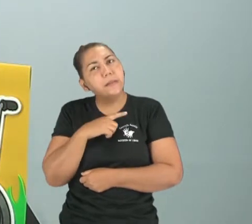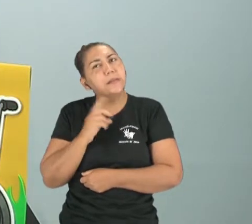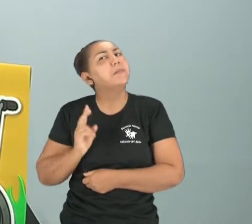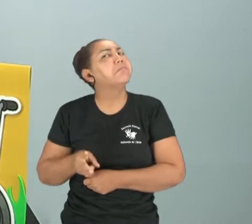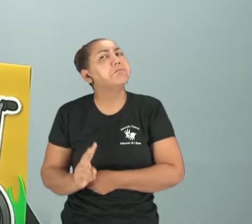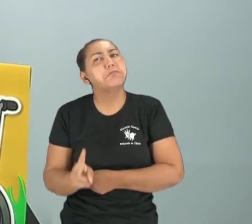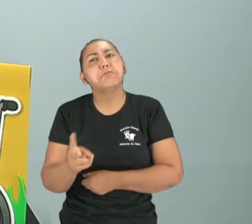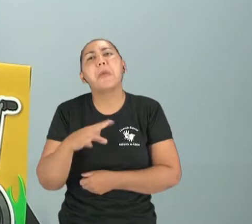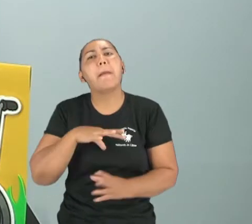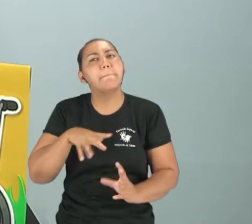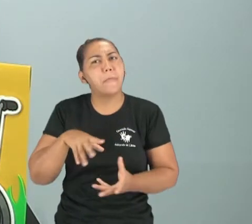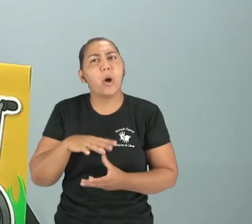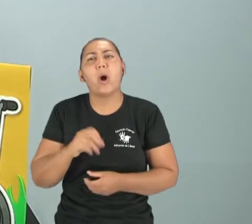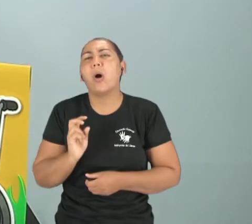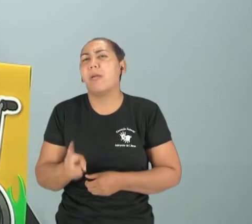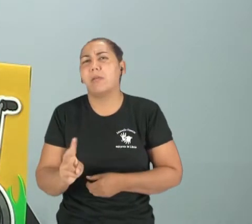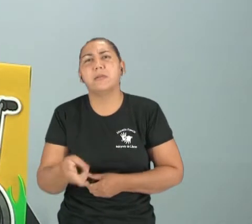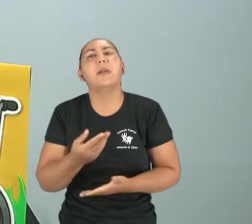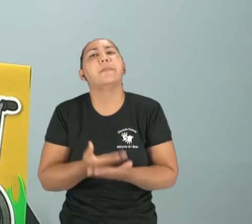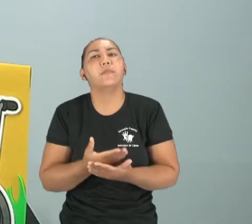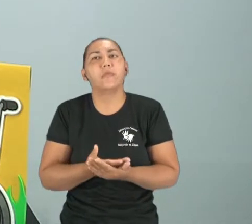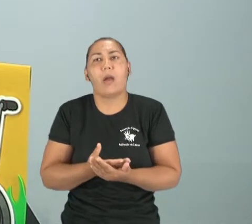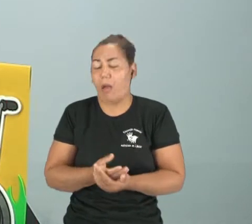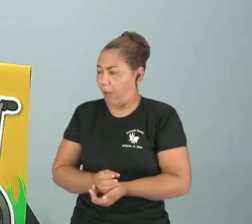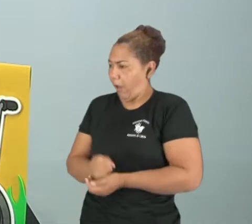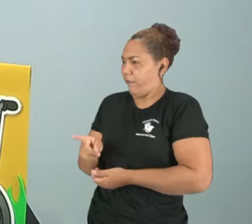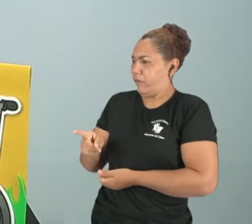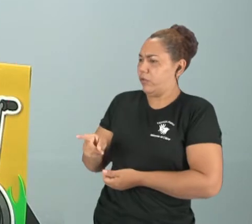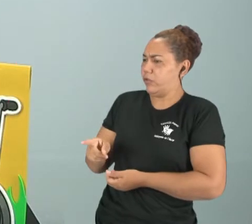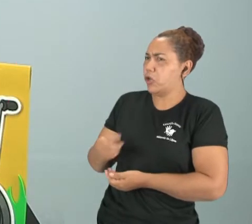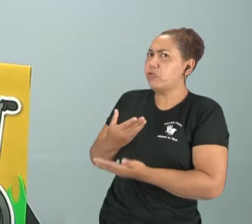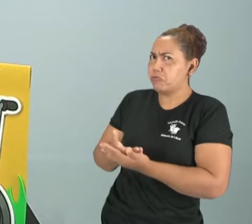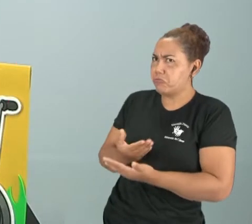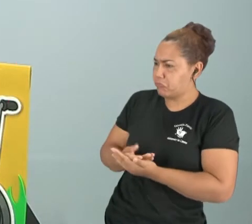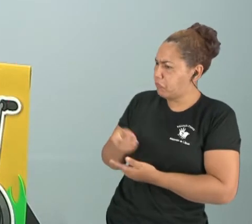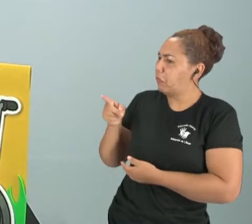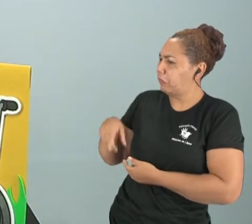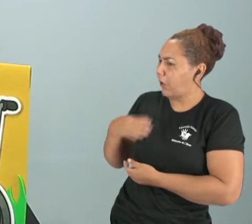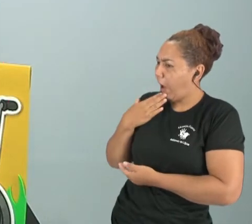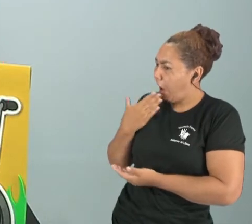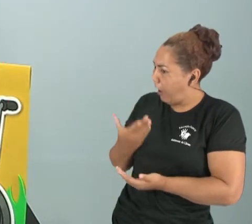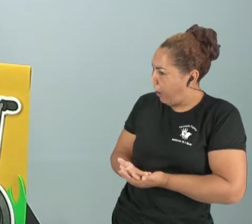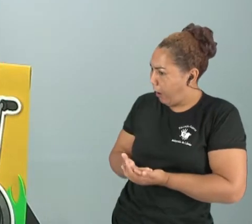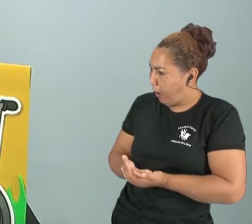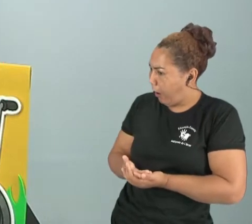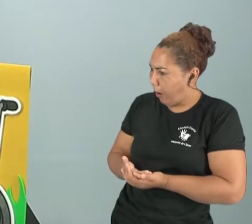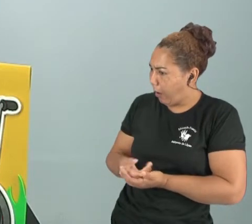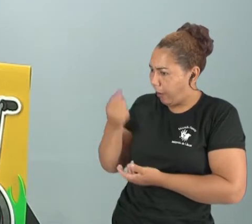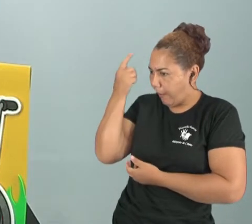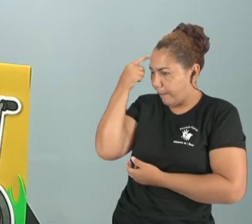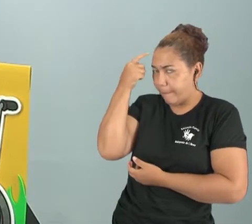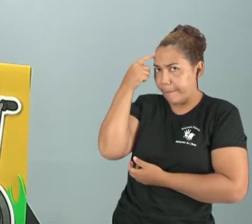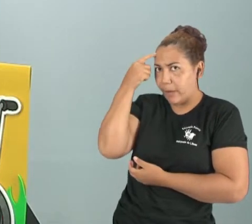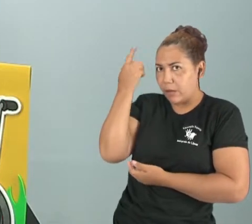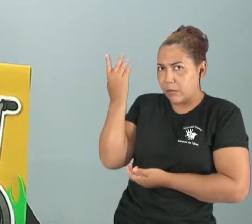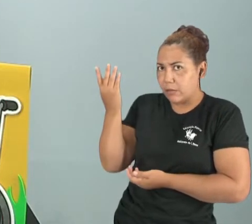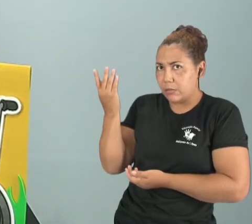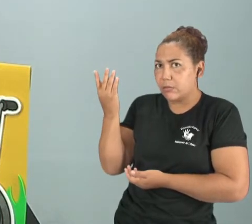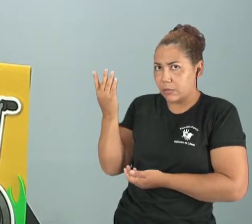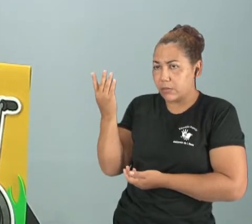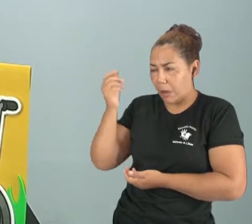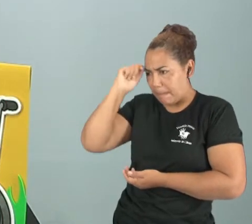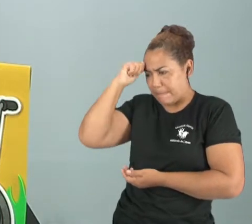sempre estudei. Você estuda? E eles ficavam achando que ele, por